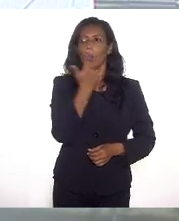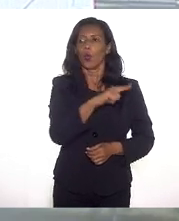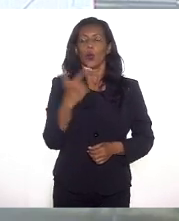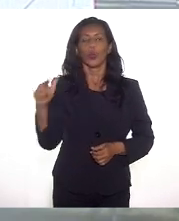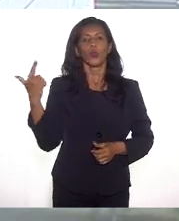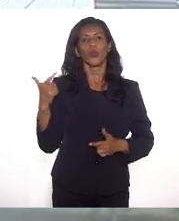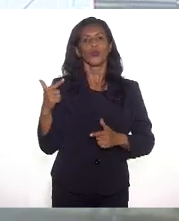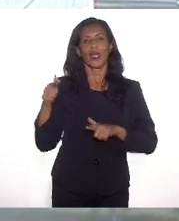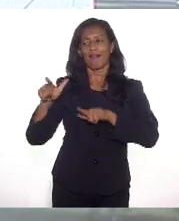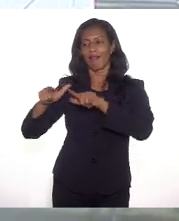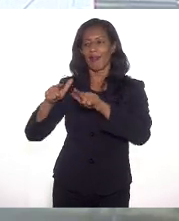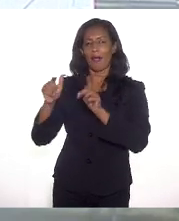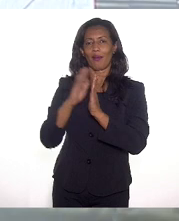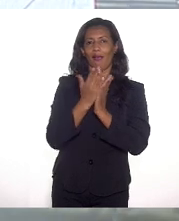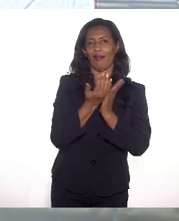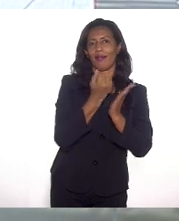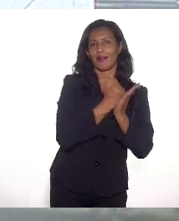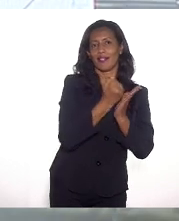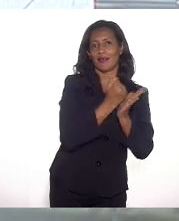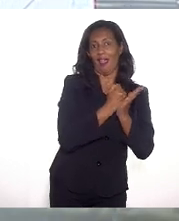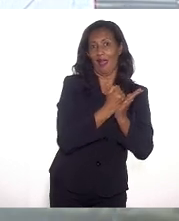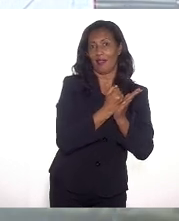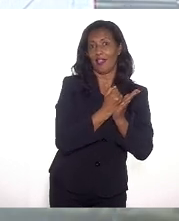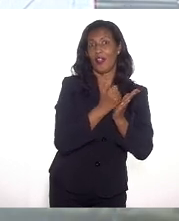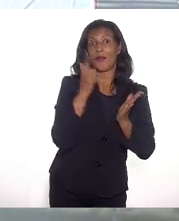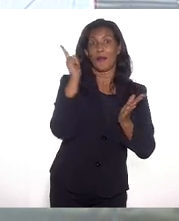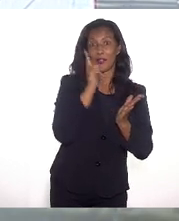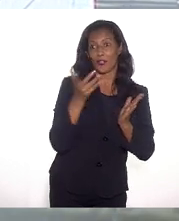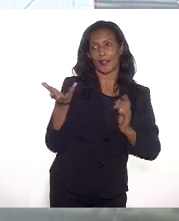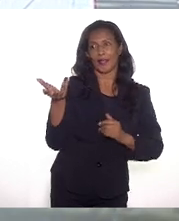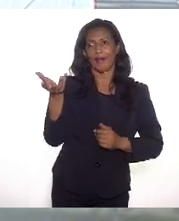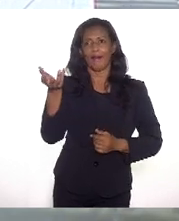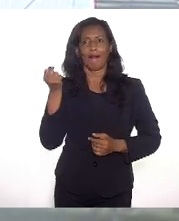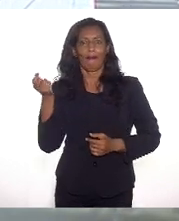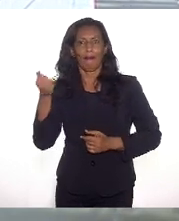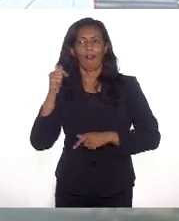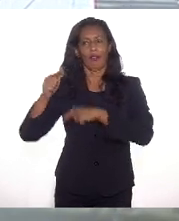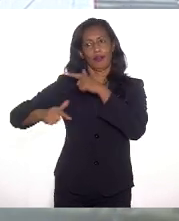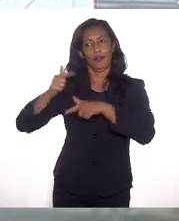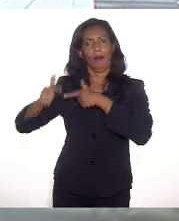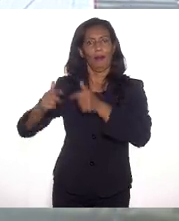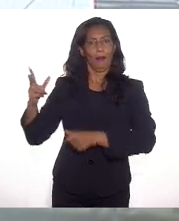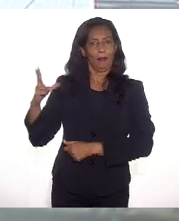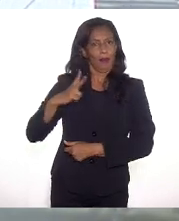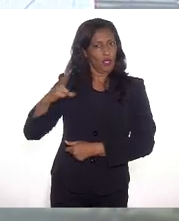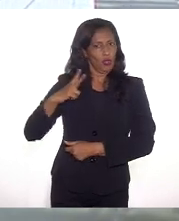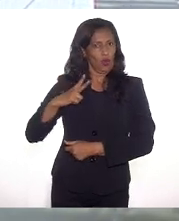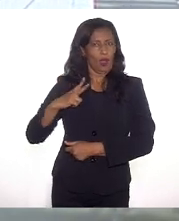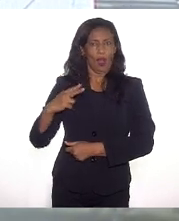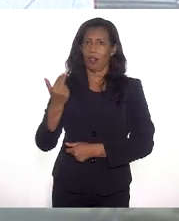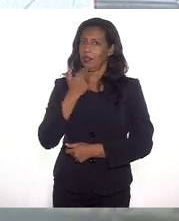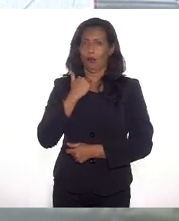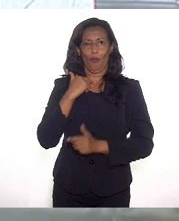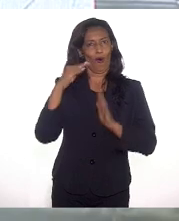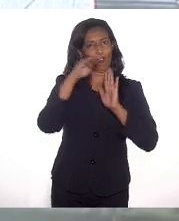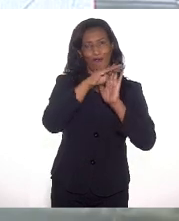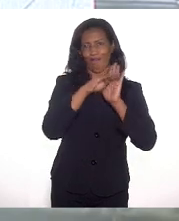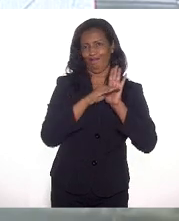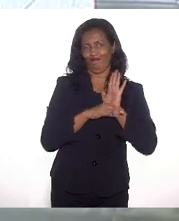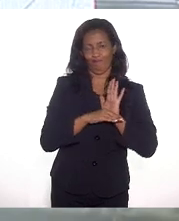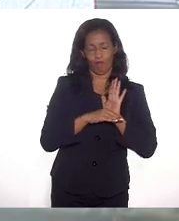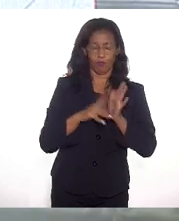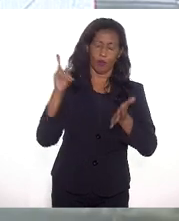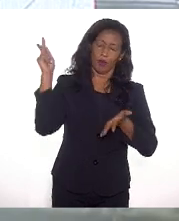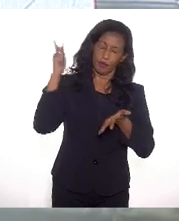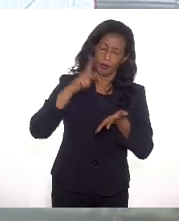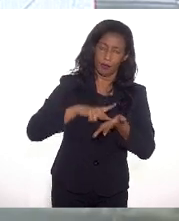formal, mas tenha tido renda, então ela também não faz parte do programa, que a ideia é realmente o programa